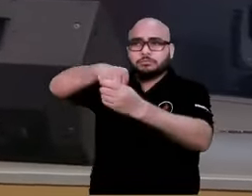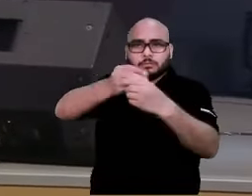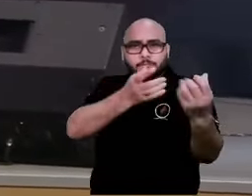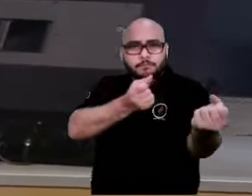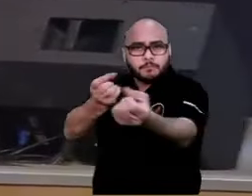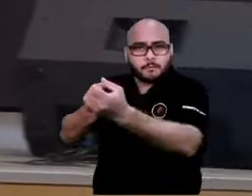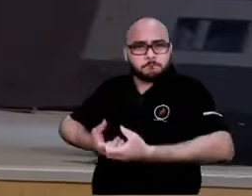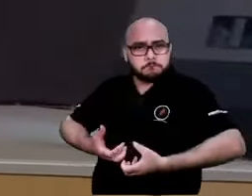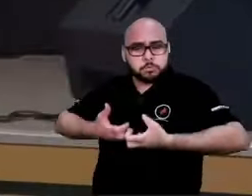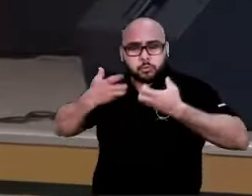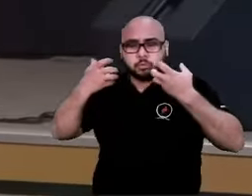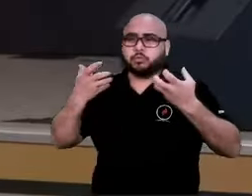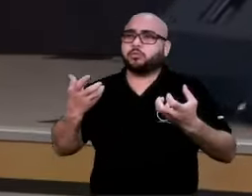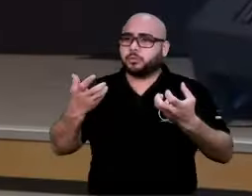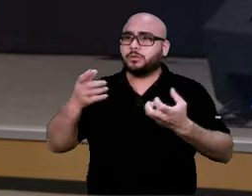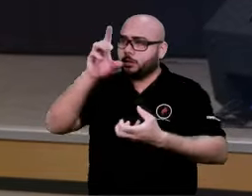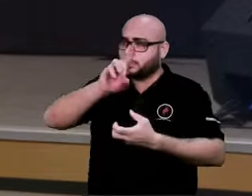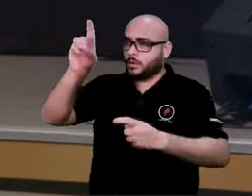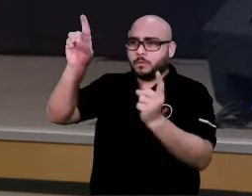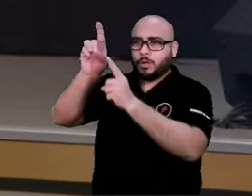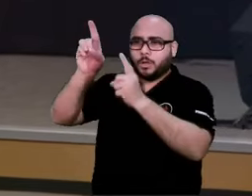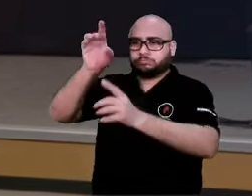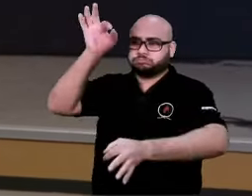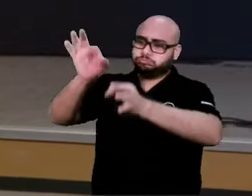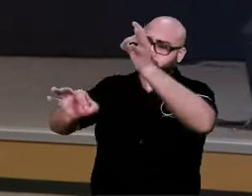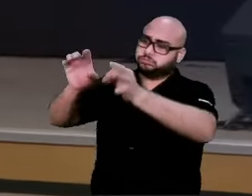Deus é